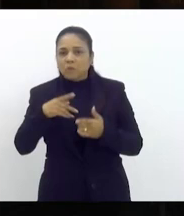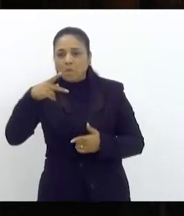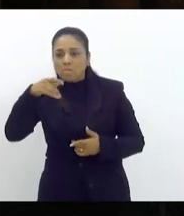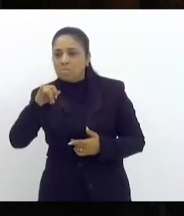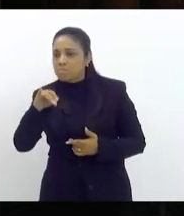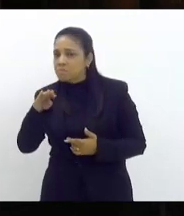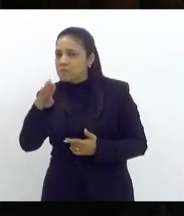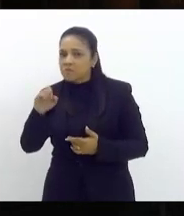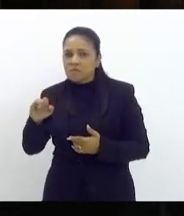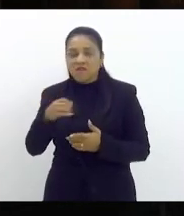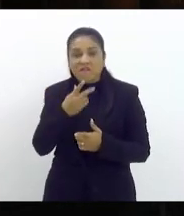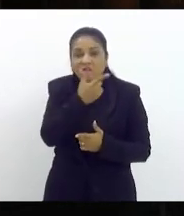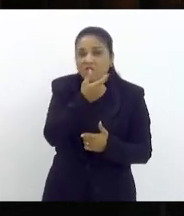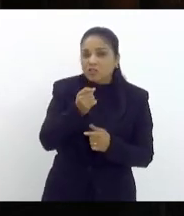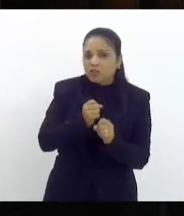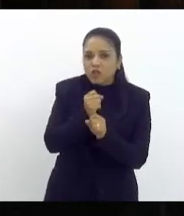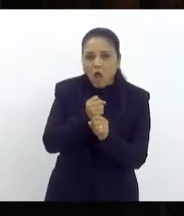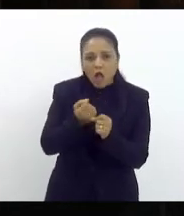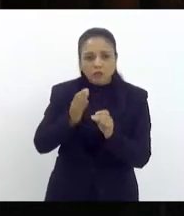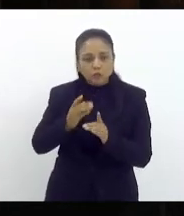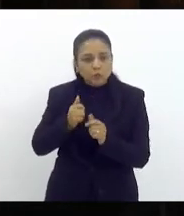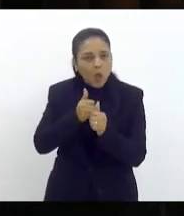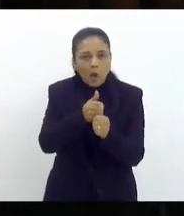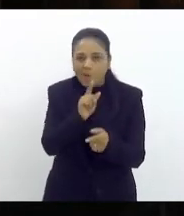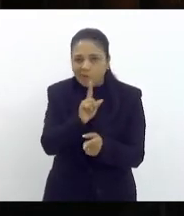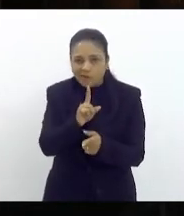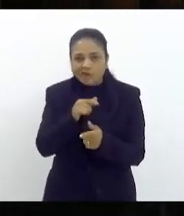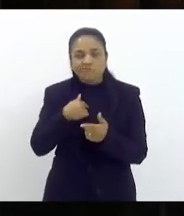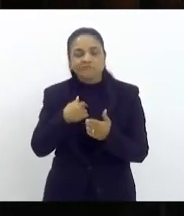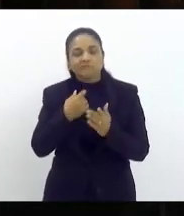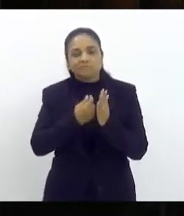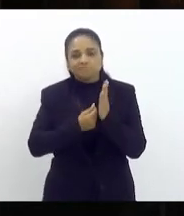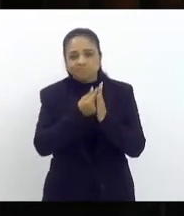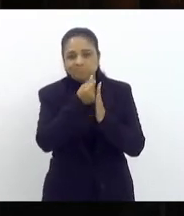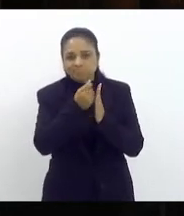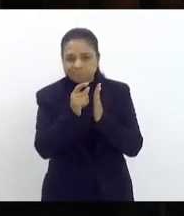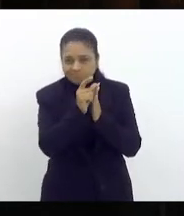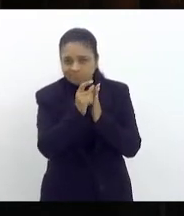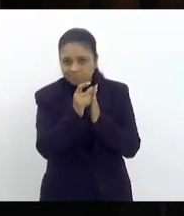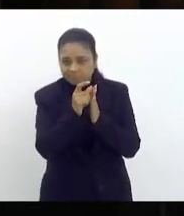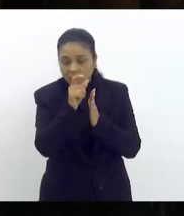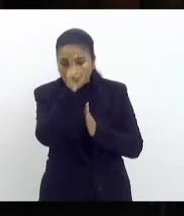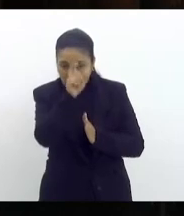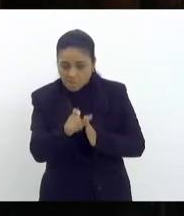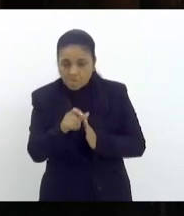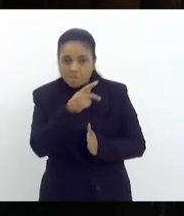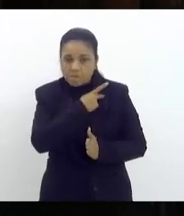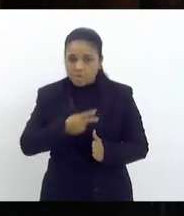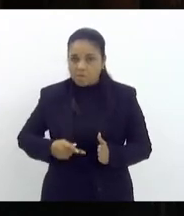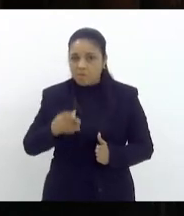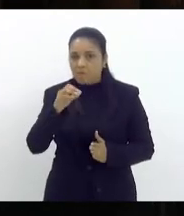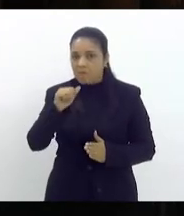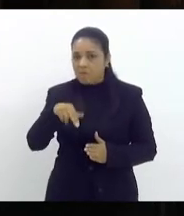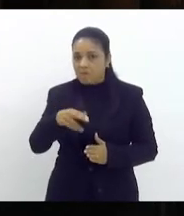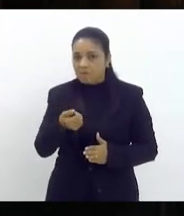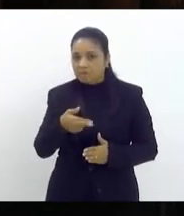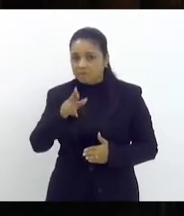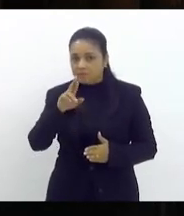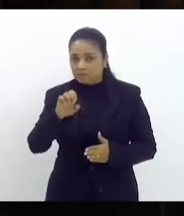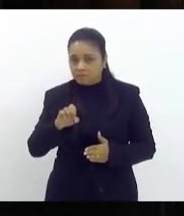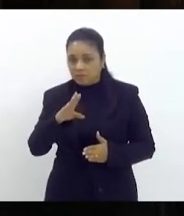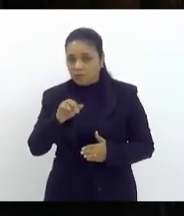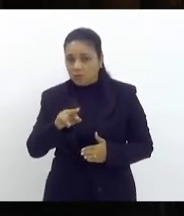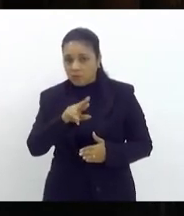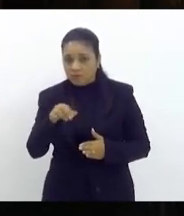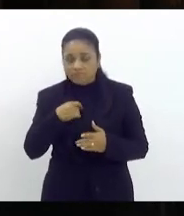menos 20 anos o parlamento fluminense e a comissão de orçamento na figura do presidente André Corrêa estão empenhados